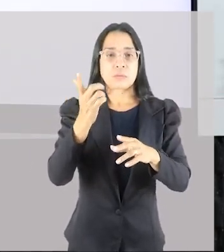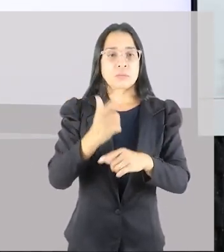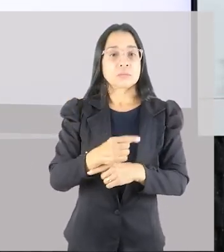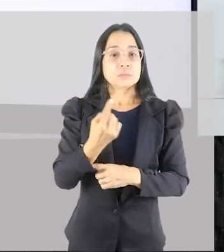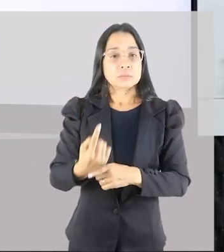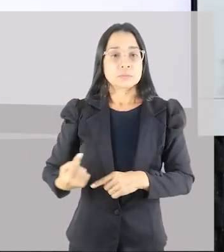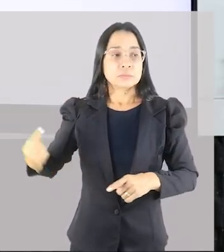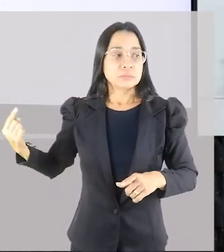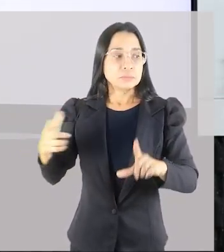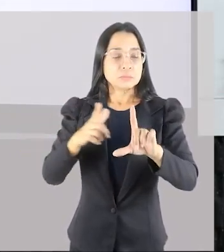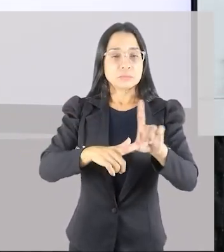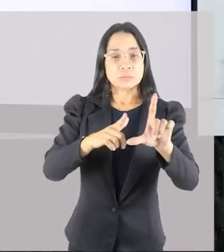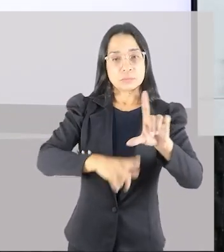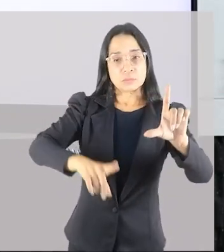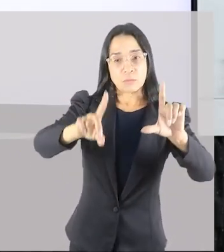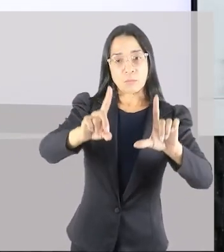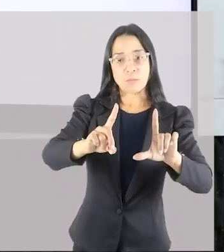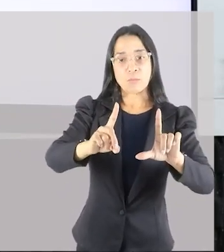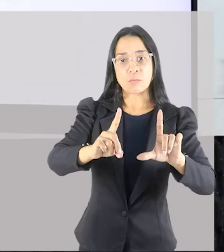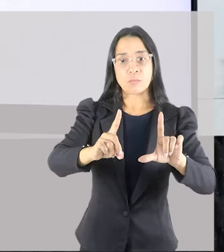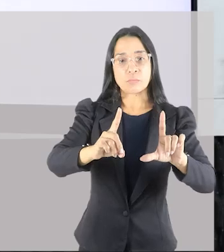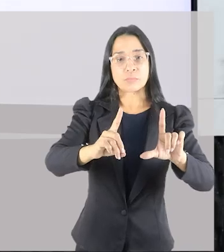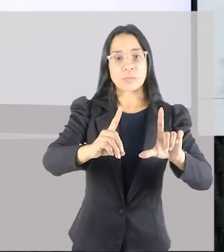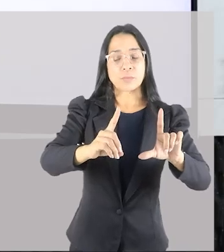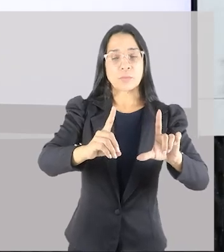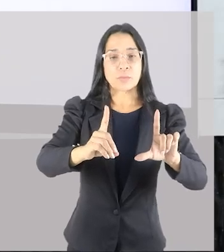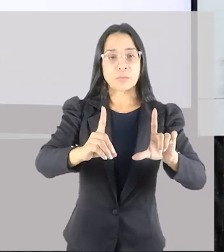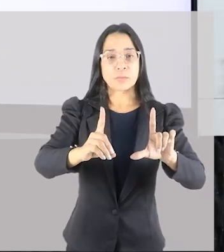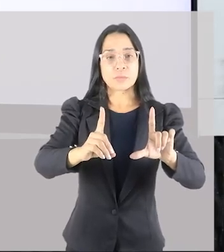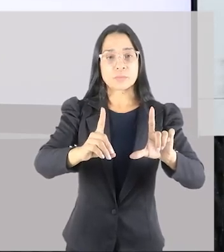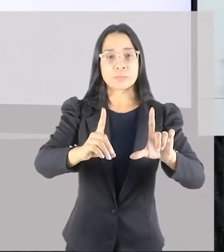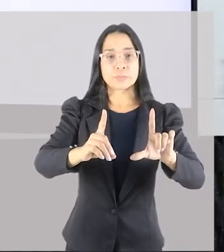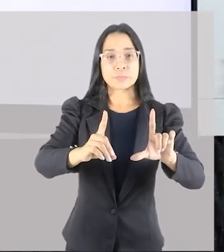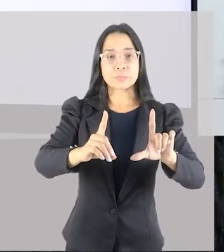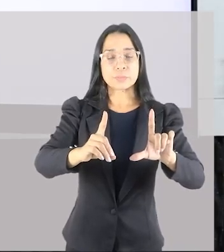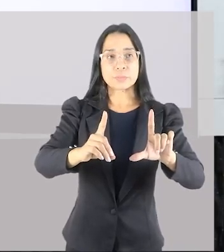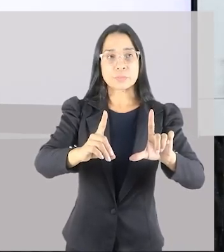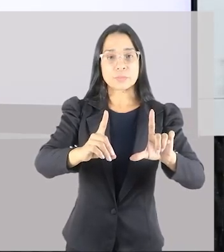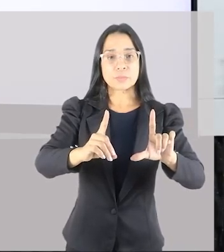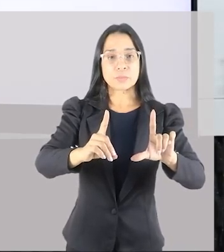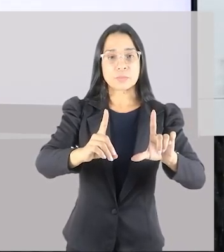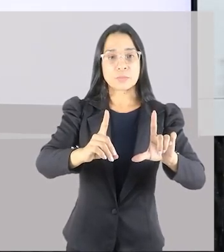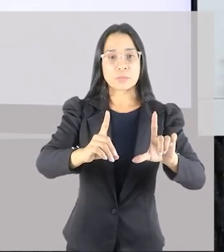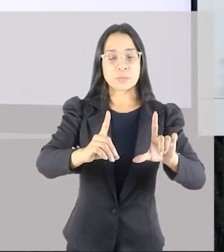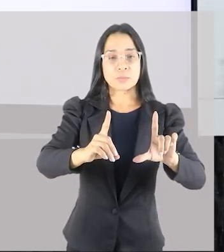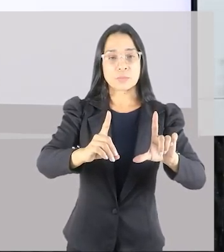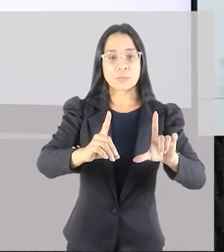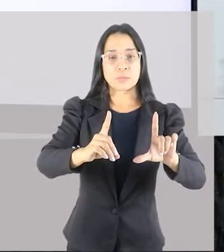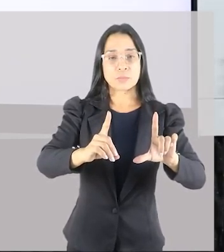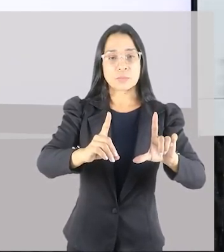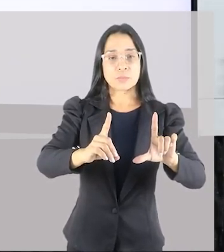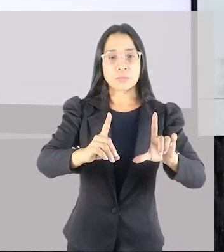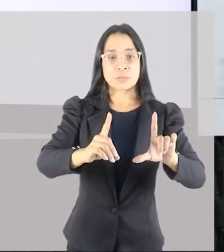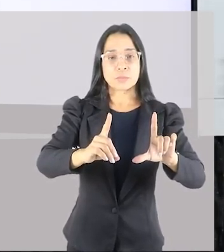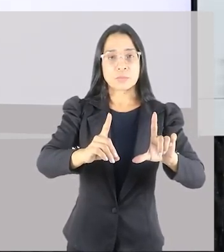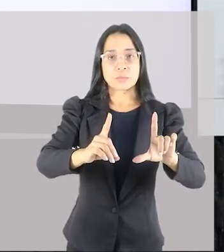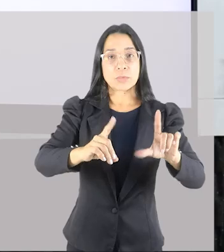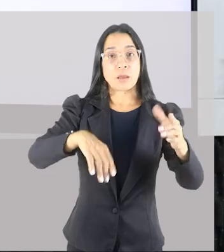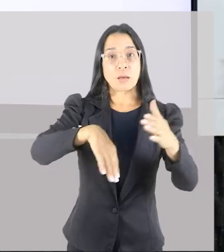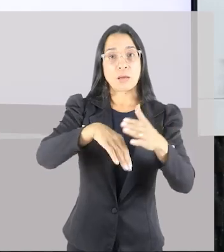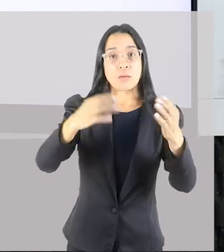reflexão sobre a alienação provocada pela ideologia do futebol pelo futebol sendo utilizado